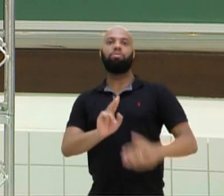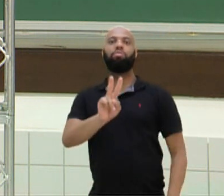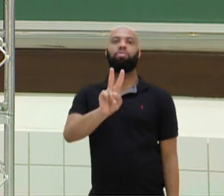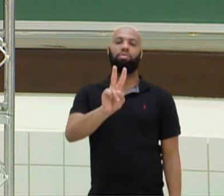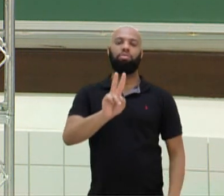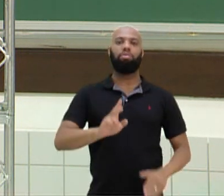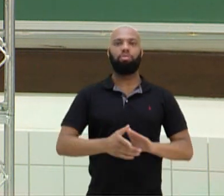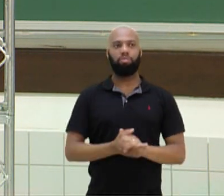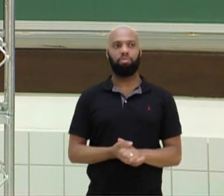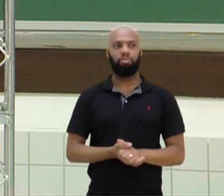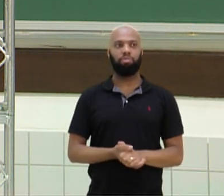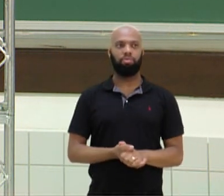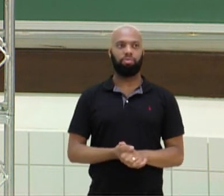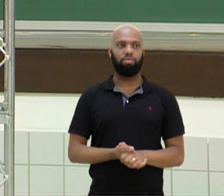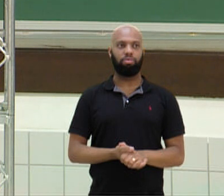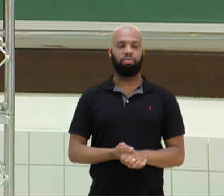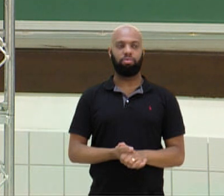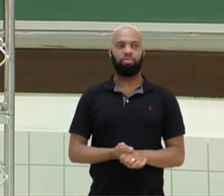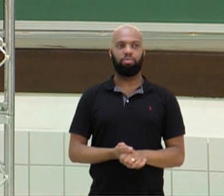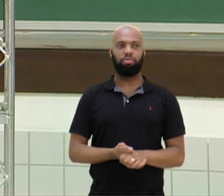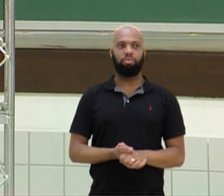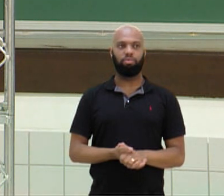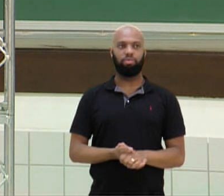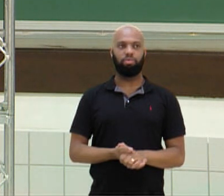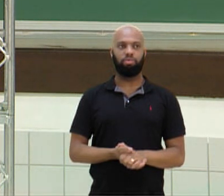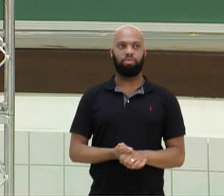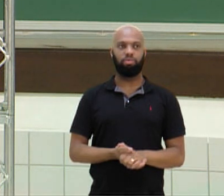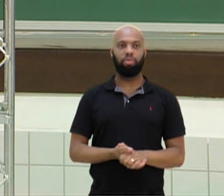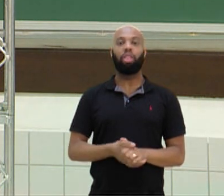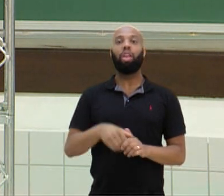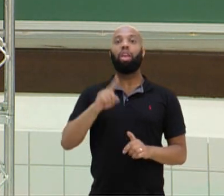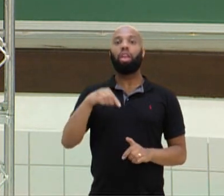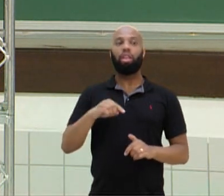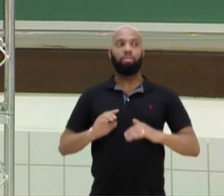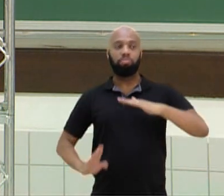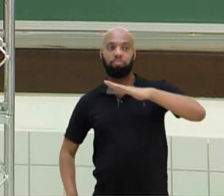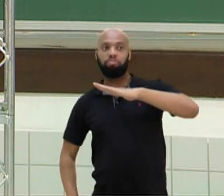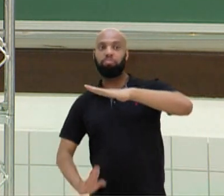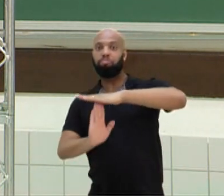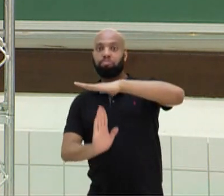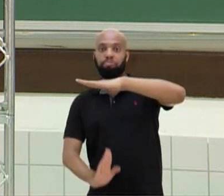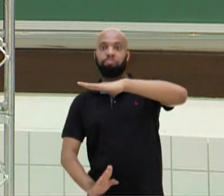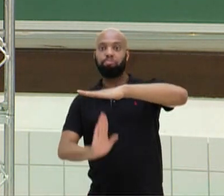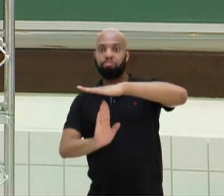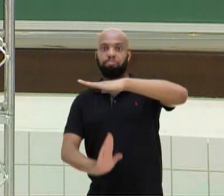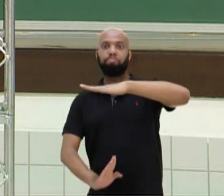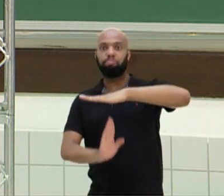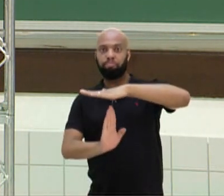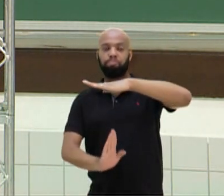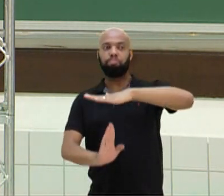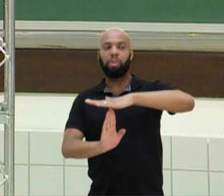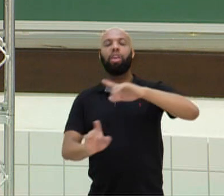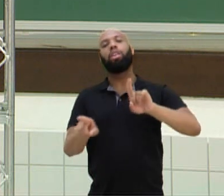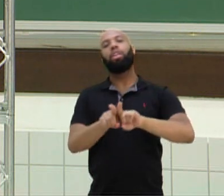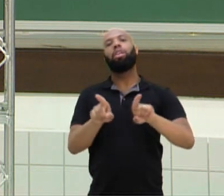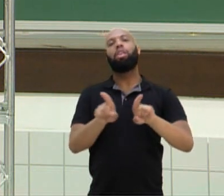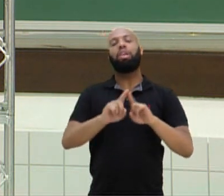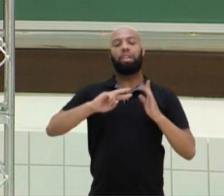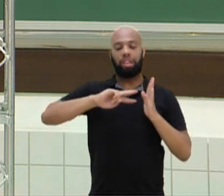no meio, ponto médio de 2 e 3, que é o nosso 2,5, e o y do vértice é a coordenada em